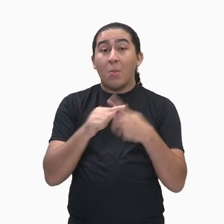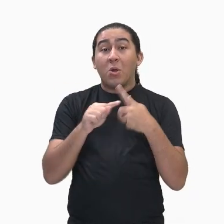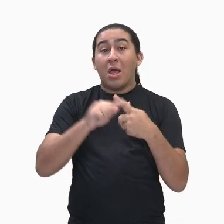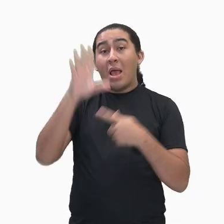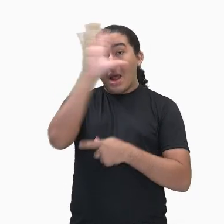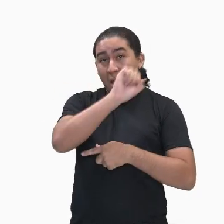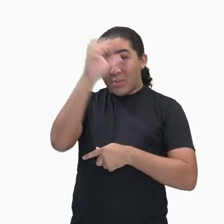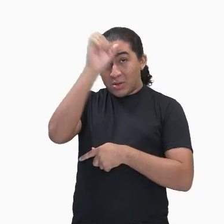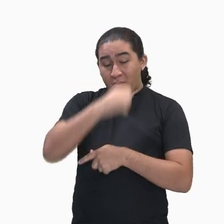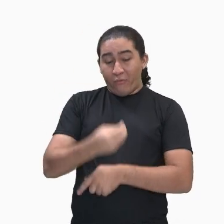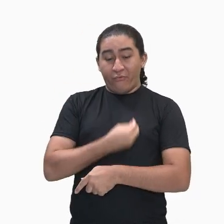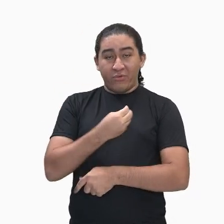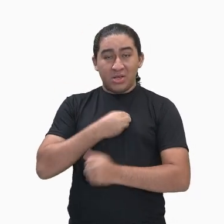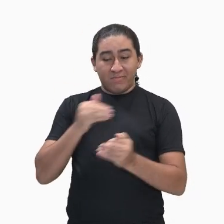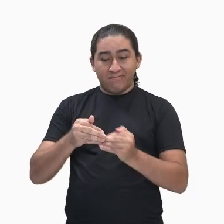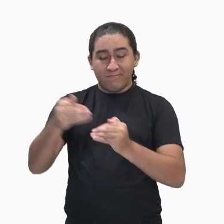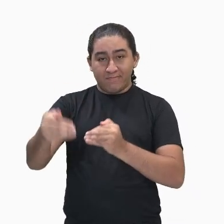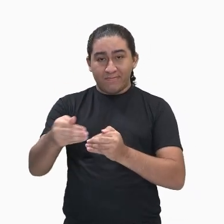que aprendeu com a vida.